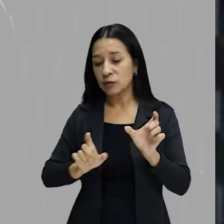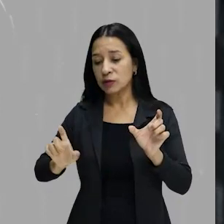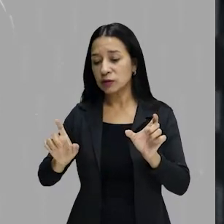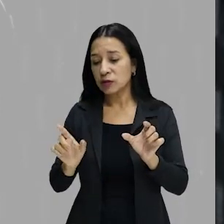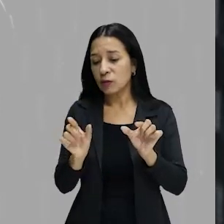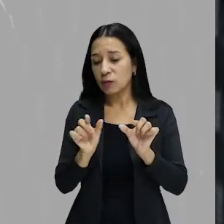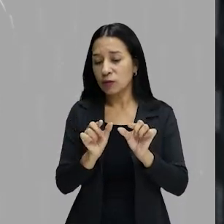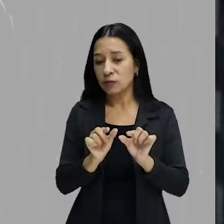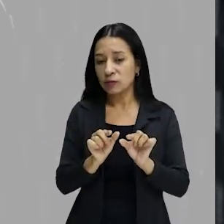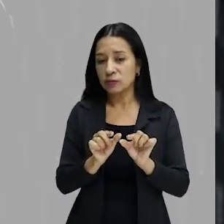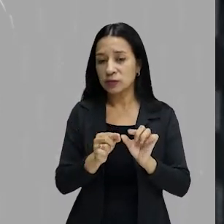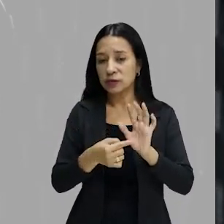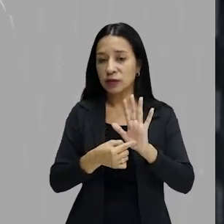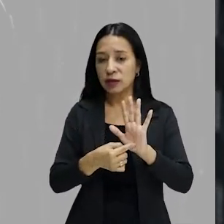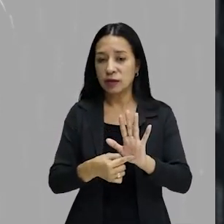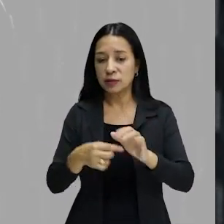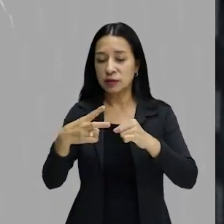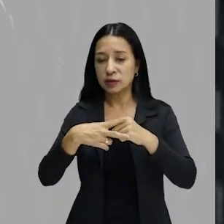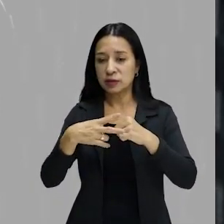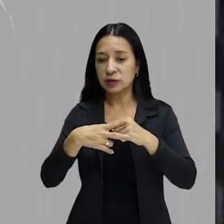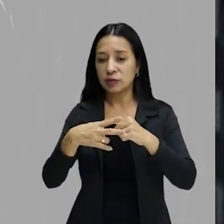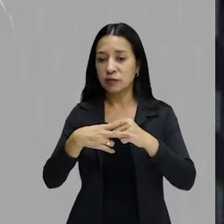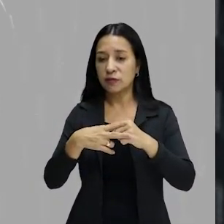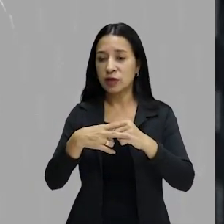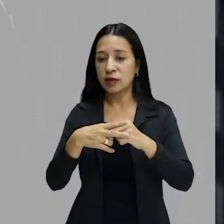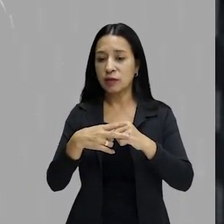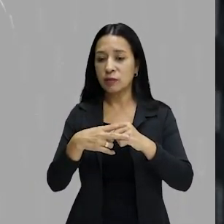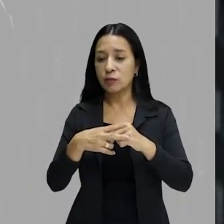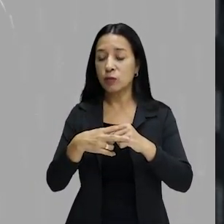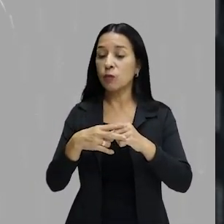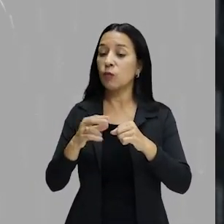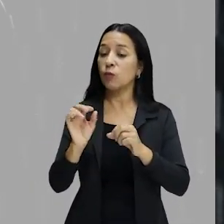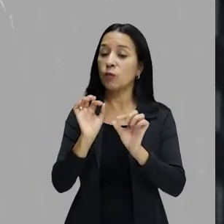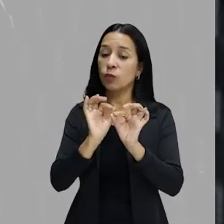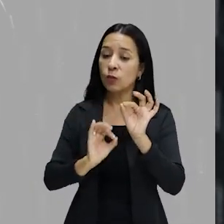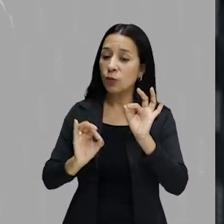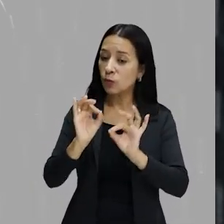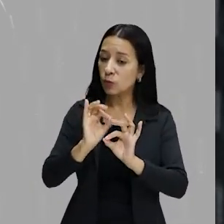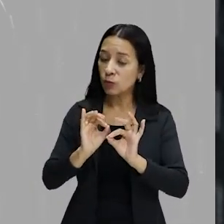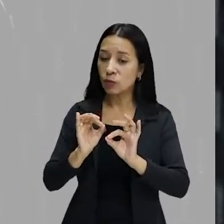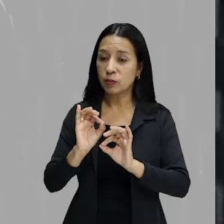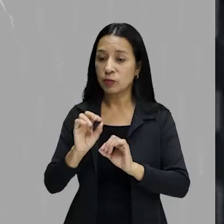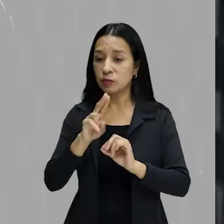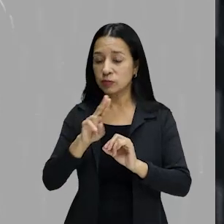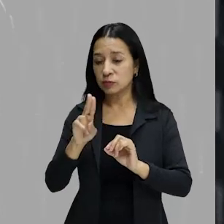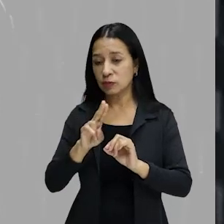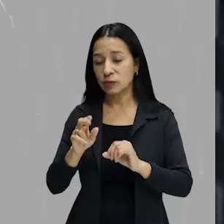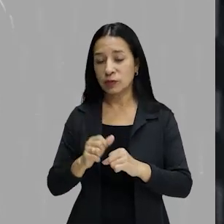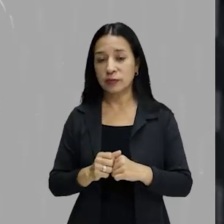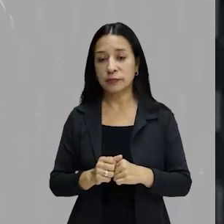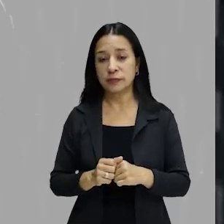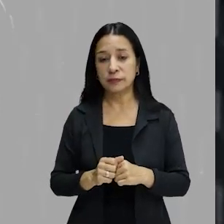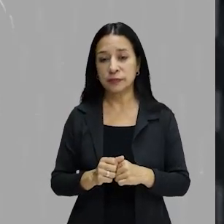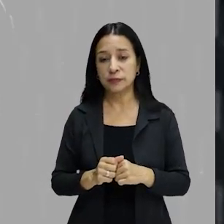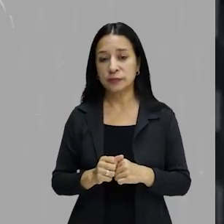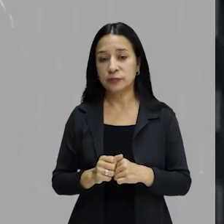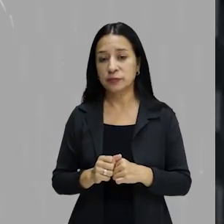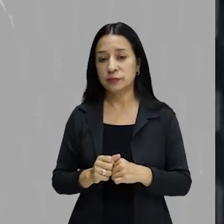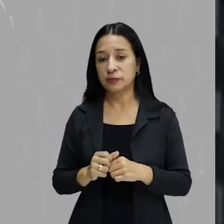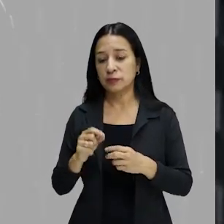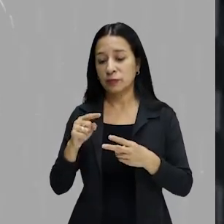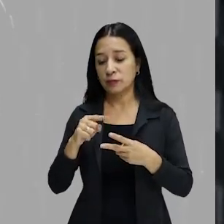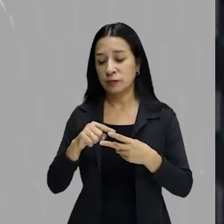verbo na forma nominal, que pode ser infinitivo, particípio e gerúndio. O